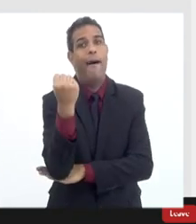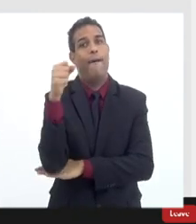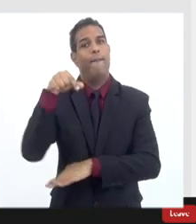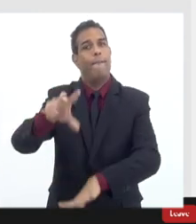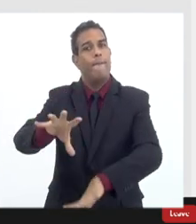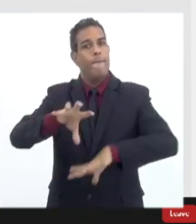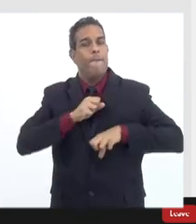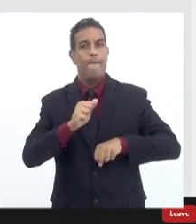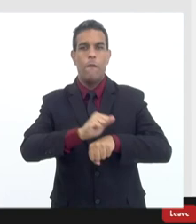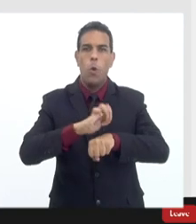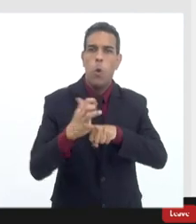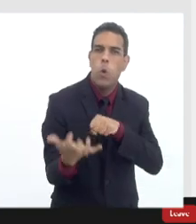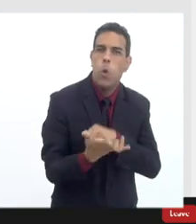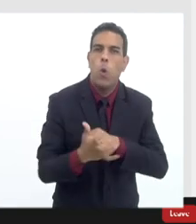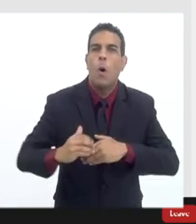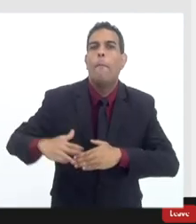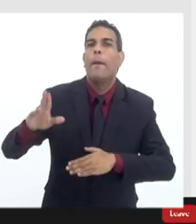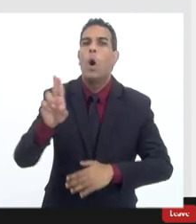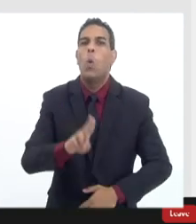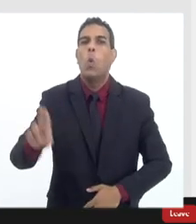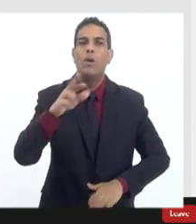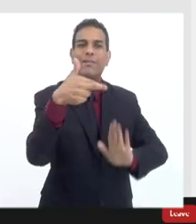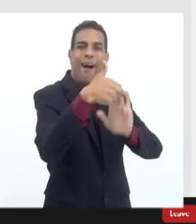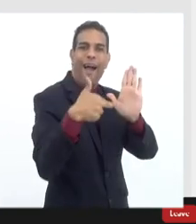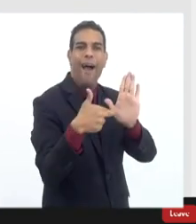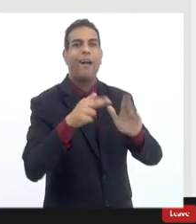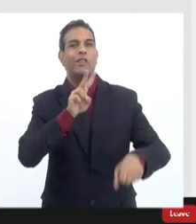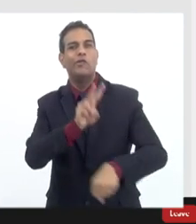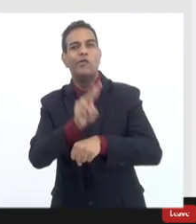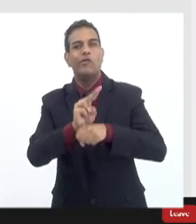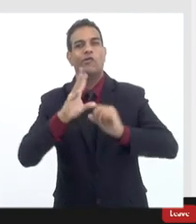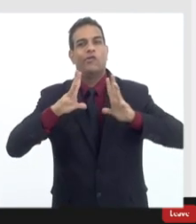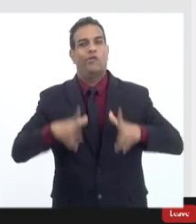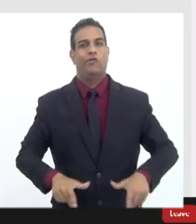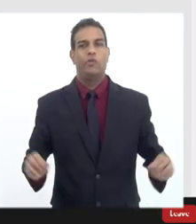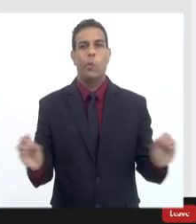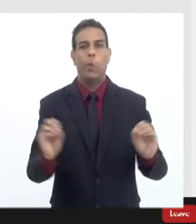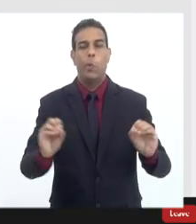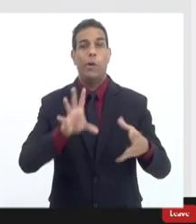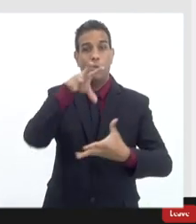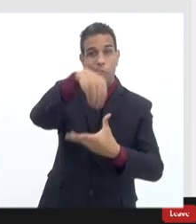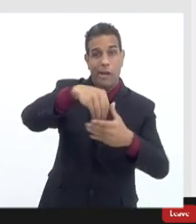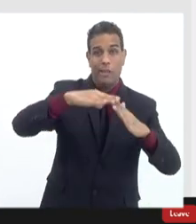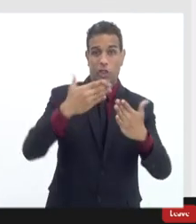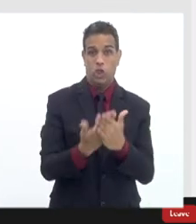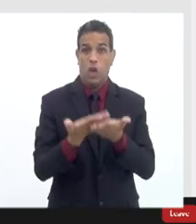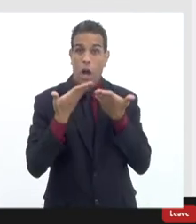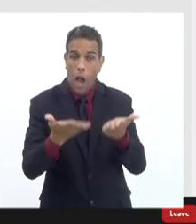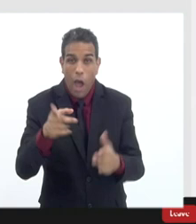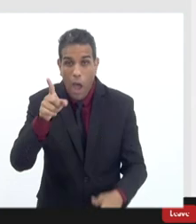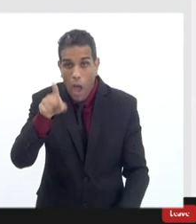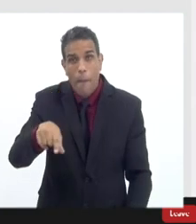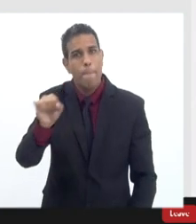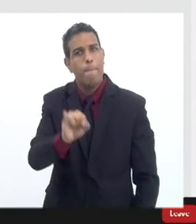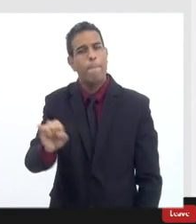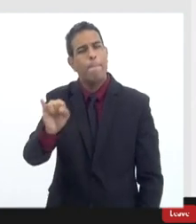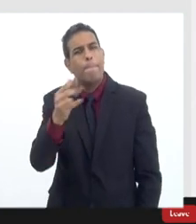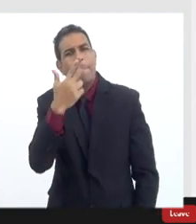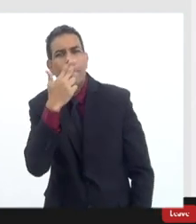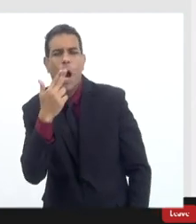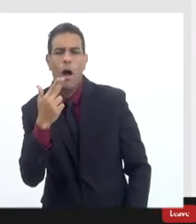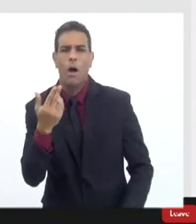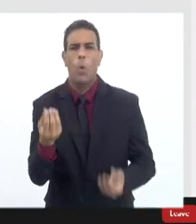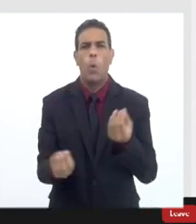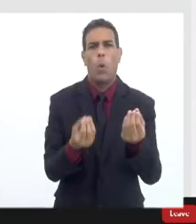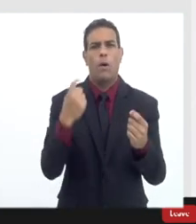vulnerável à transmissão do vírus e ao desenvolvimento de focos e surtos do Covid. Então, essa é uma preocupação que a gente tem.